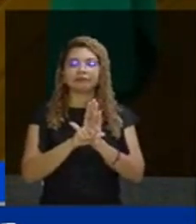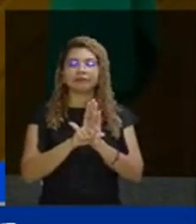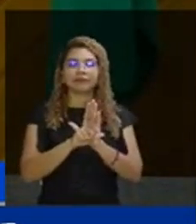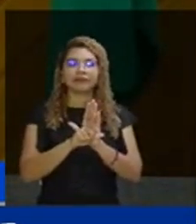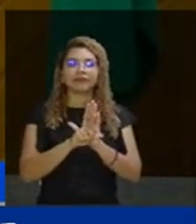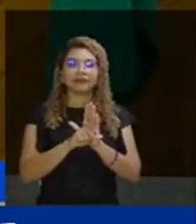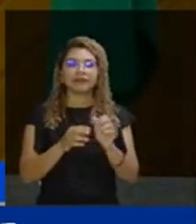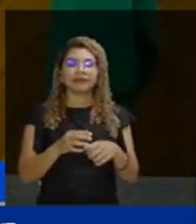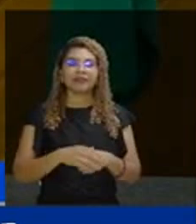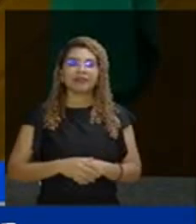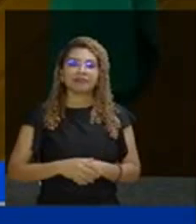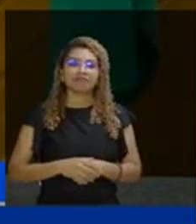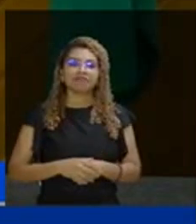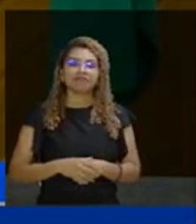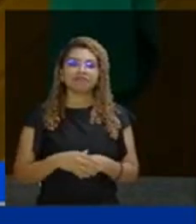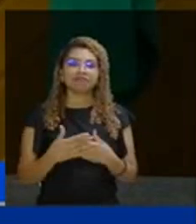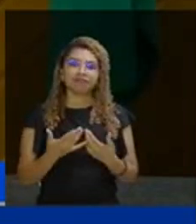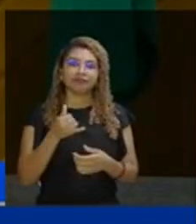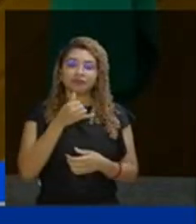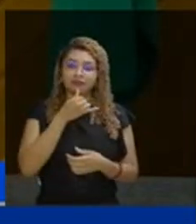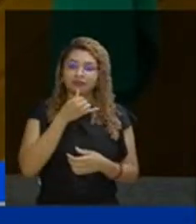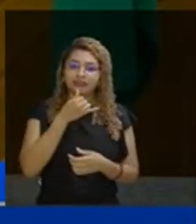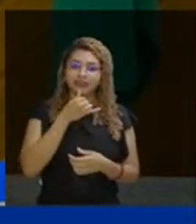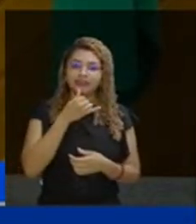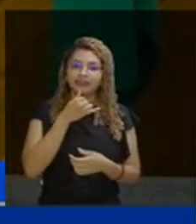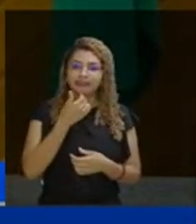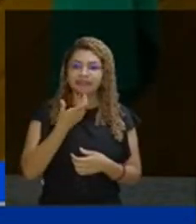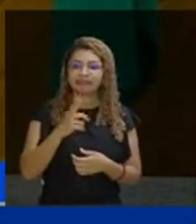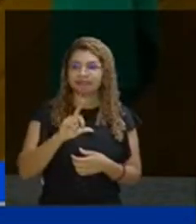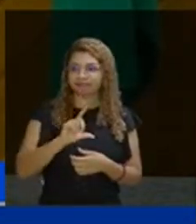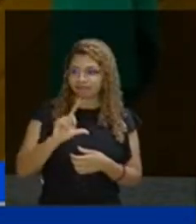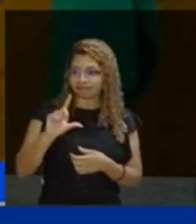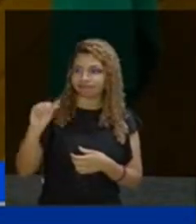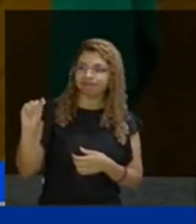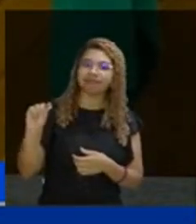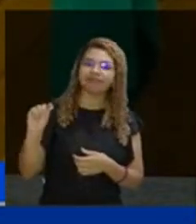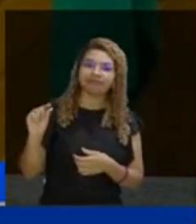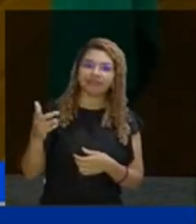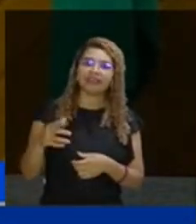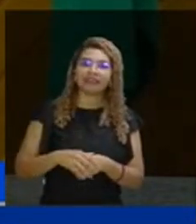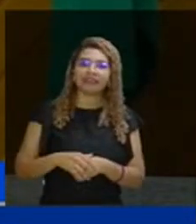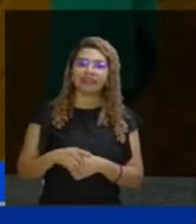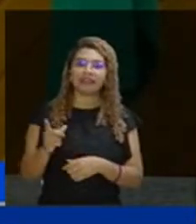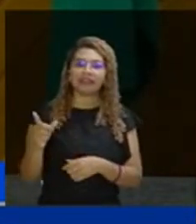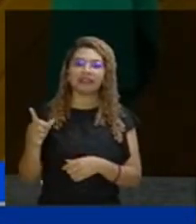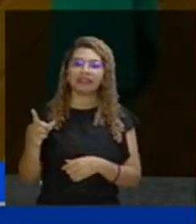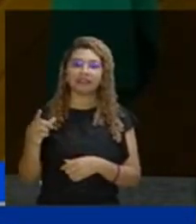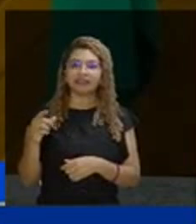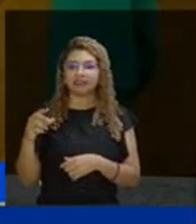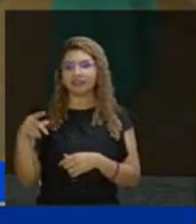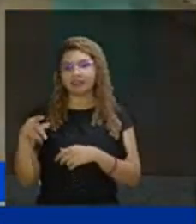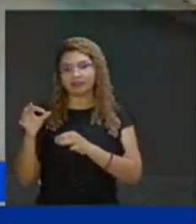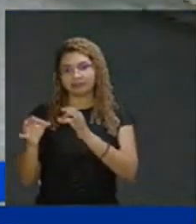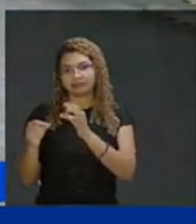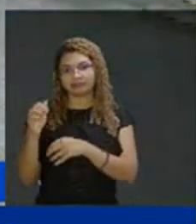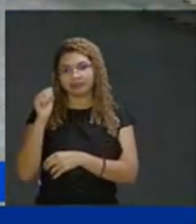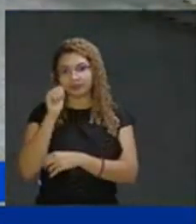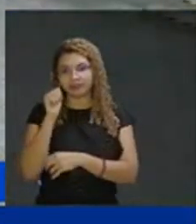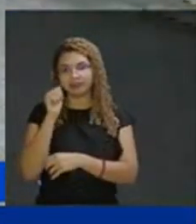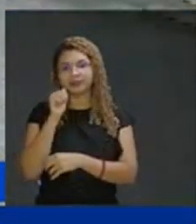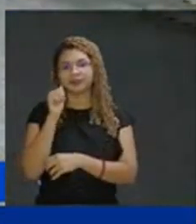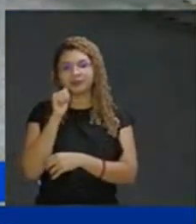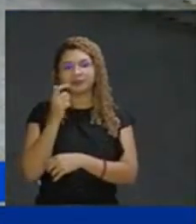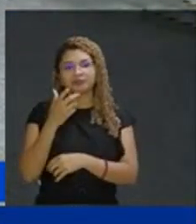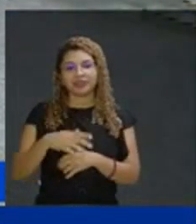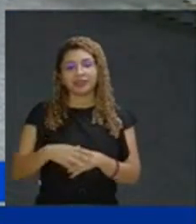esteja sendo uma despedida difícil para todo o colegiado e desejo muito sucesso sincero sucesso mesmo